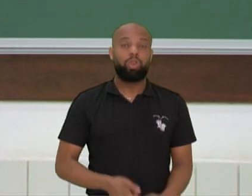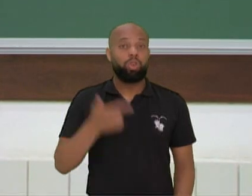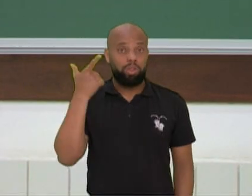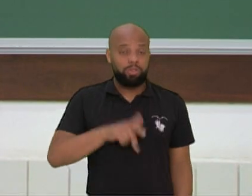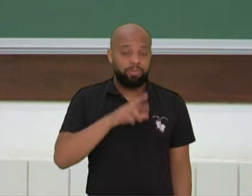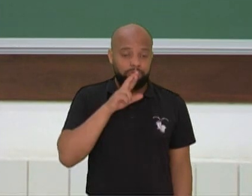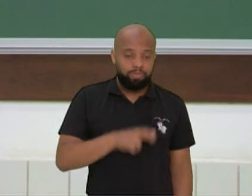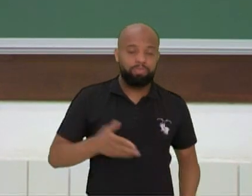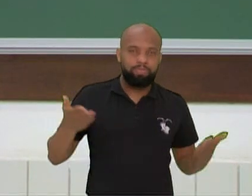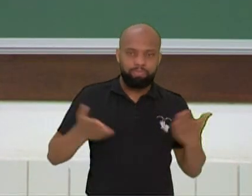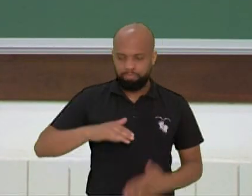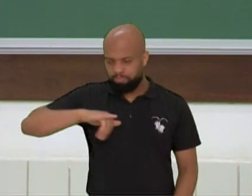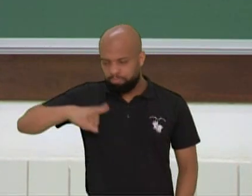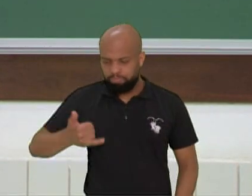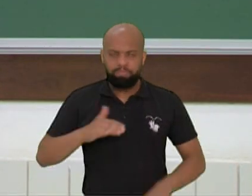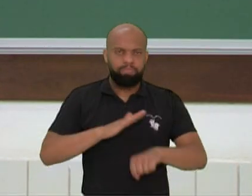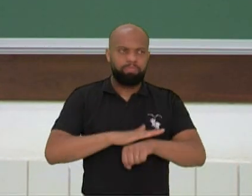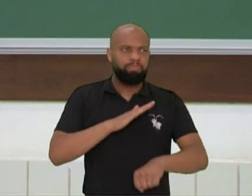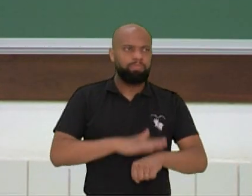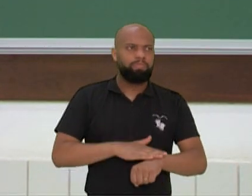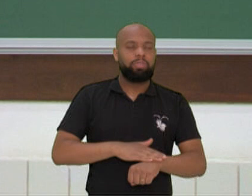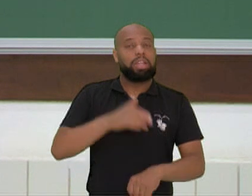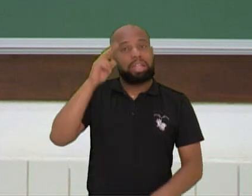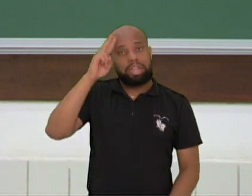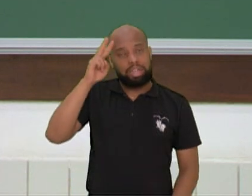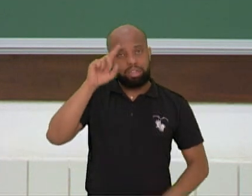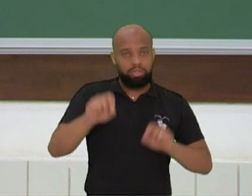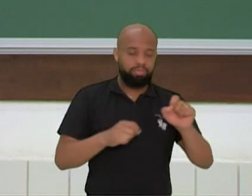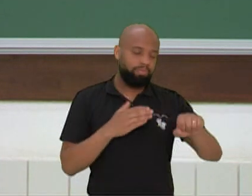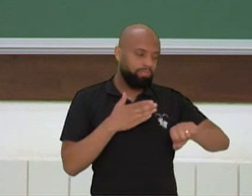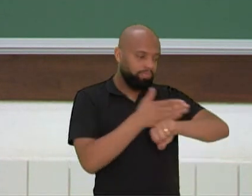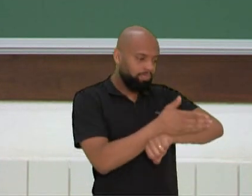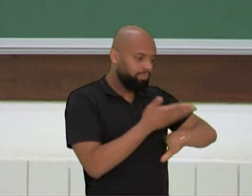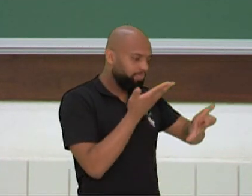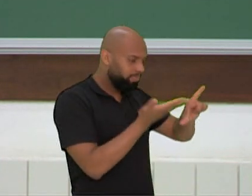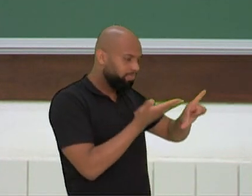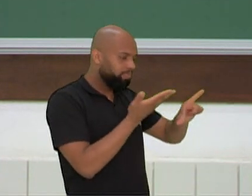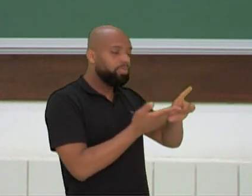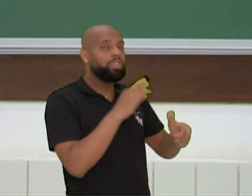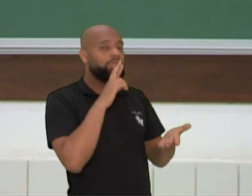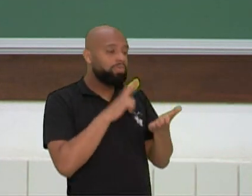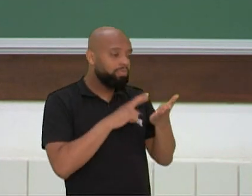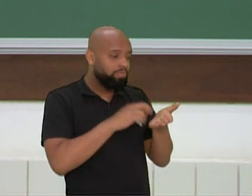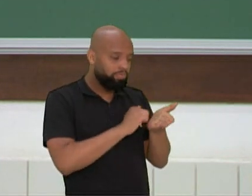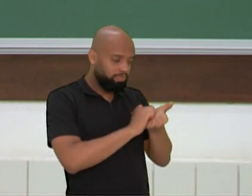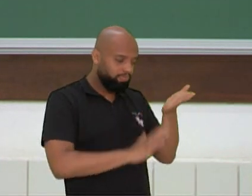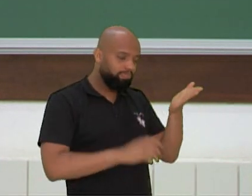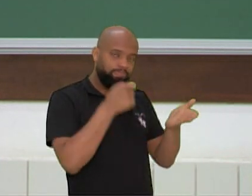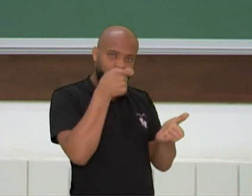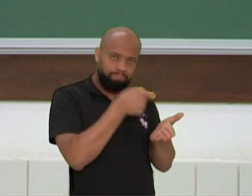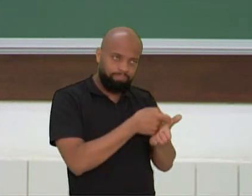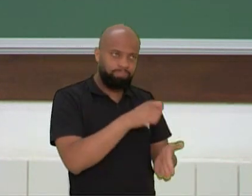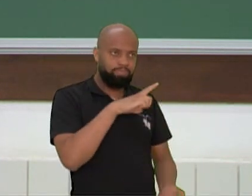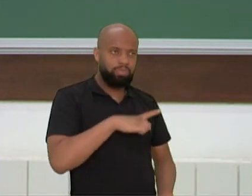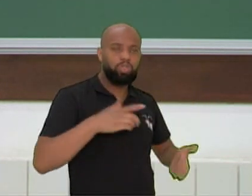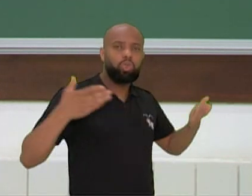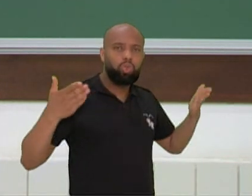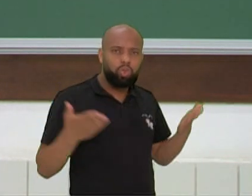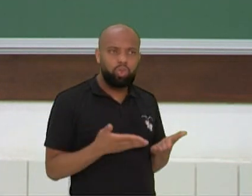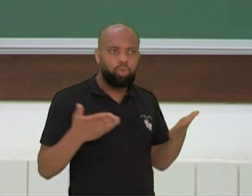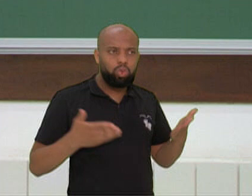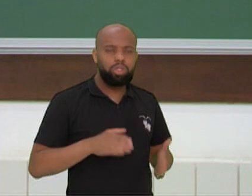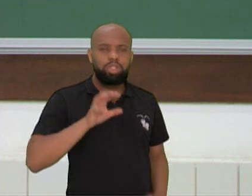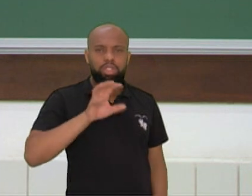Responderam? Vamos aproveitar sempre esse momento para lembrar vocês de acessar o seu Google Class, responder lá a atividade obrigatória da aula de hoje, para